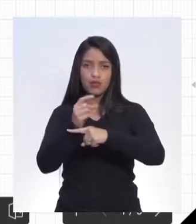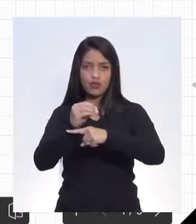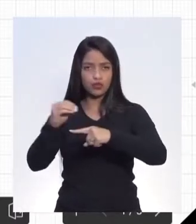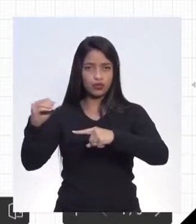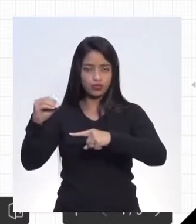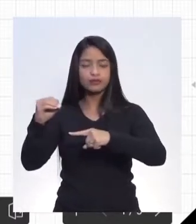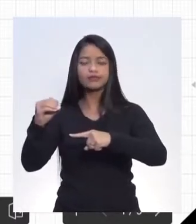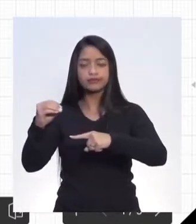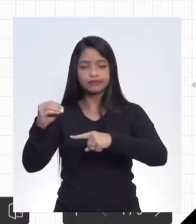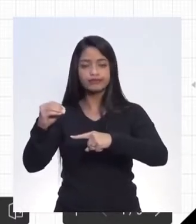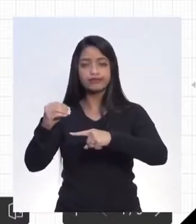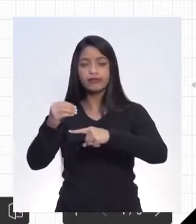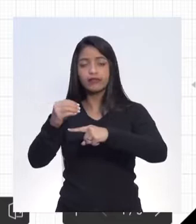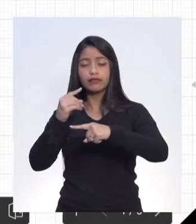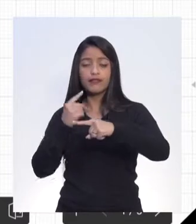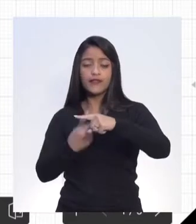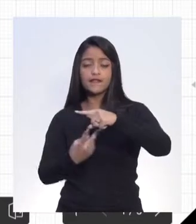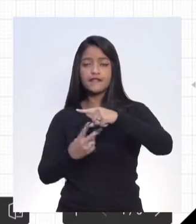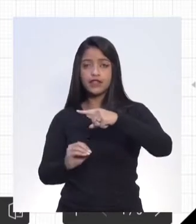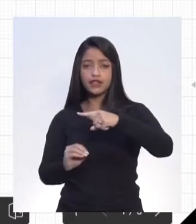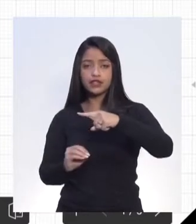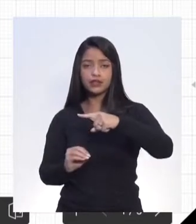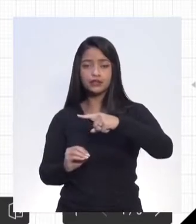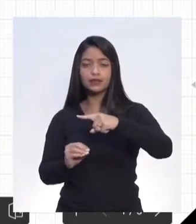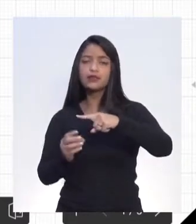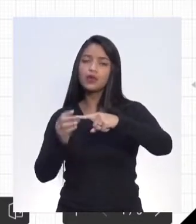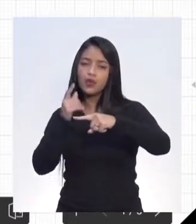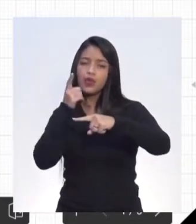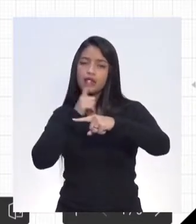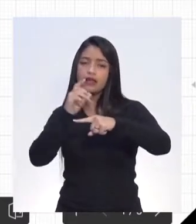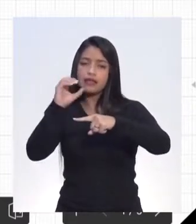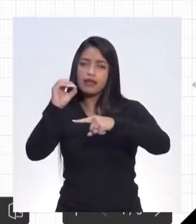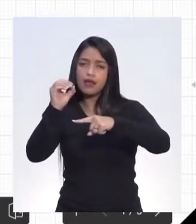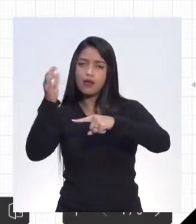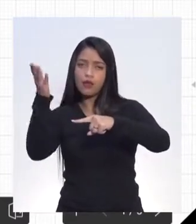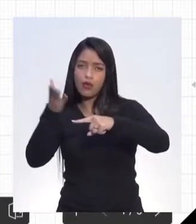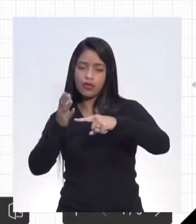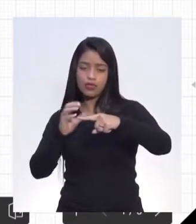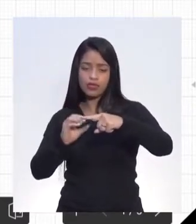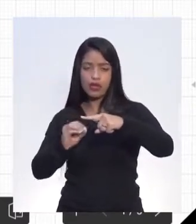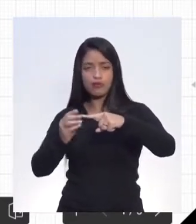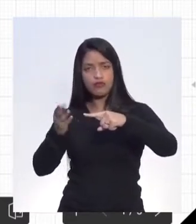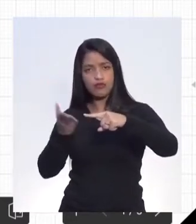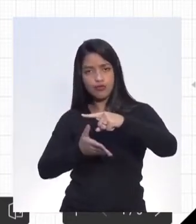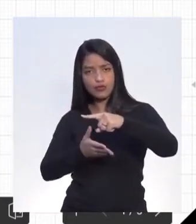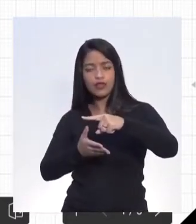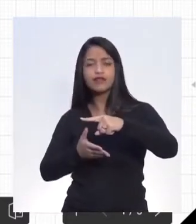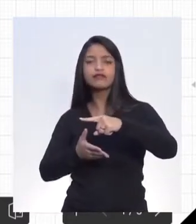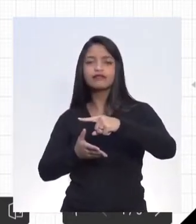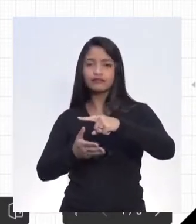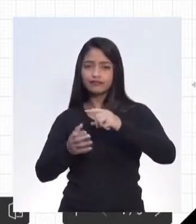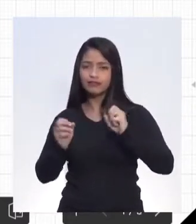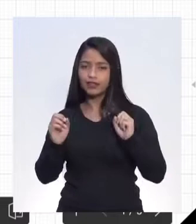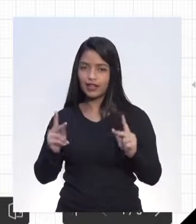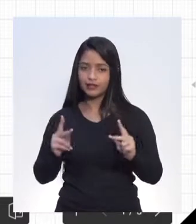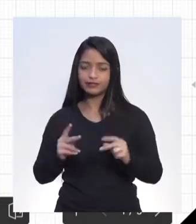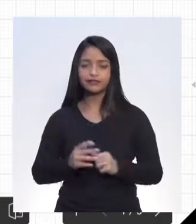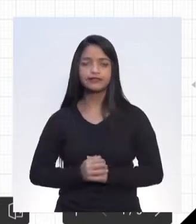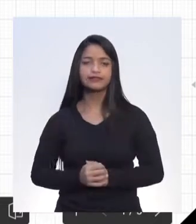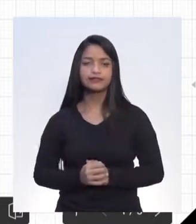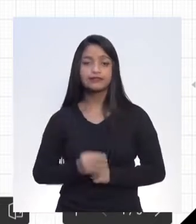16.000 dividido por 20, posso cortar. Faltou um zero. Faltou um zero, Osmar. Faltou um zero. Ok? Opa, deixa eu